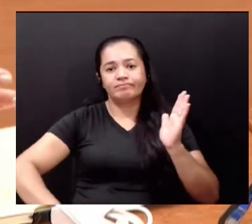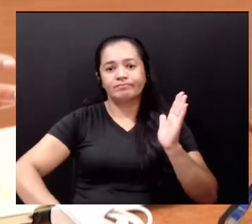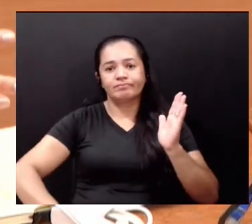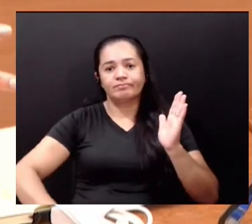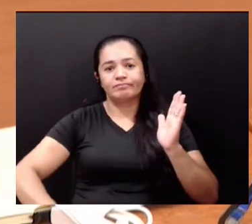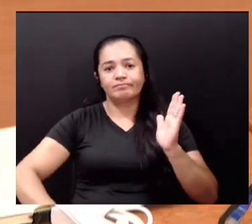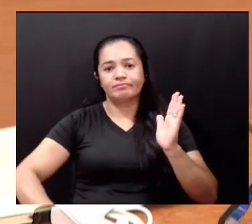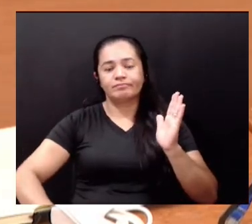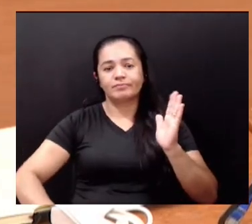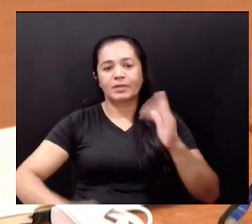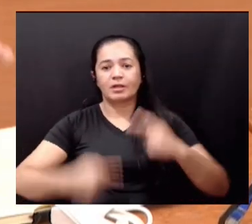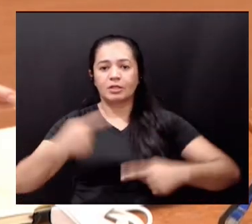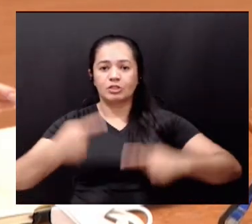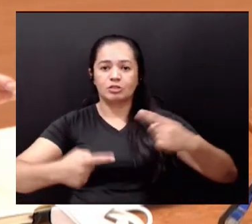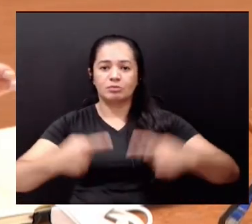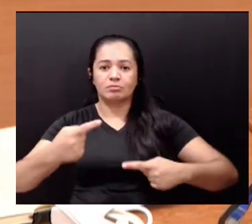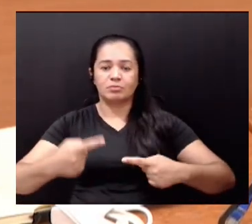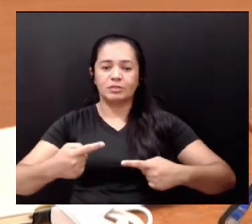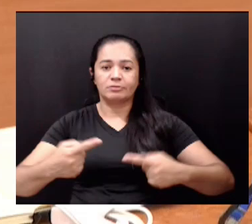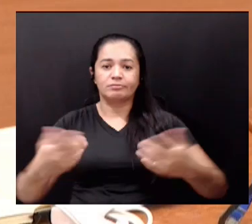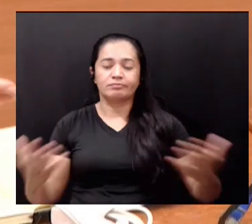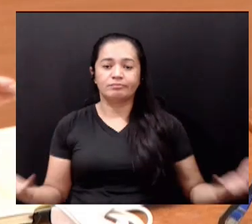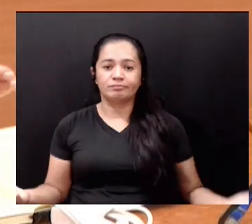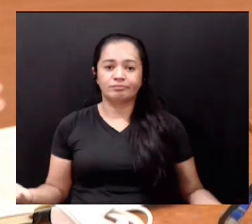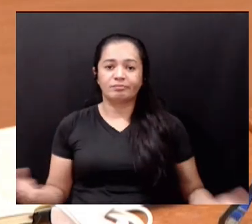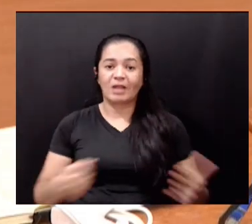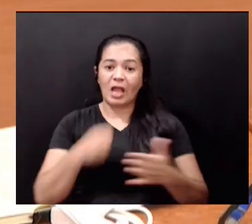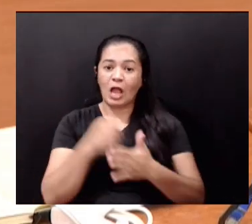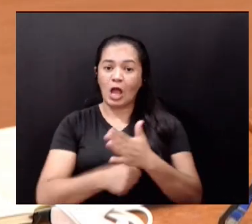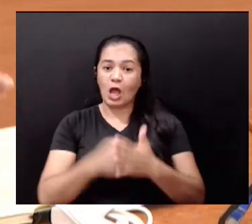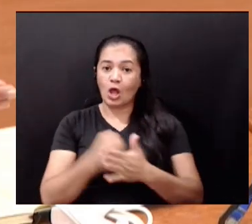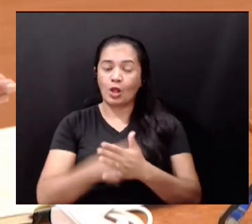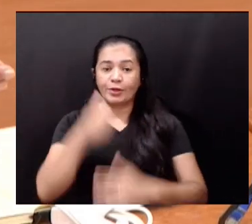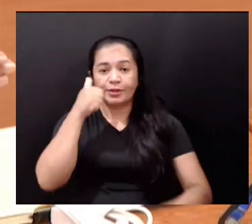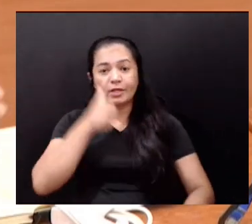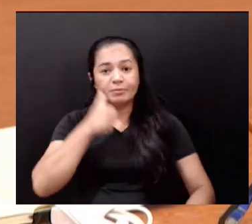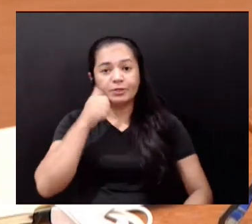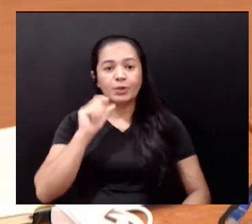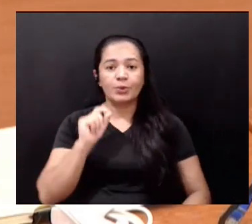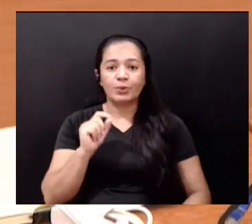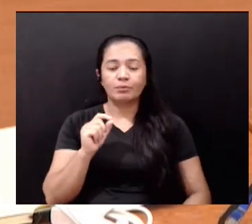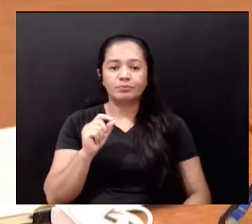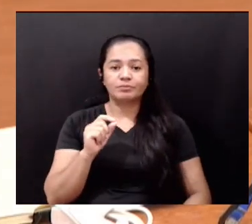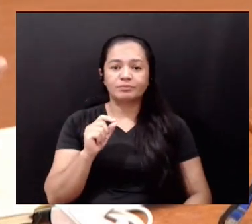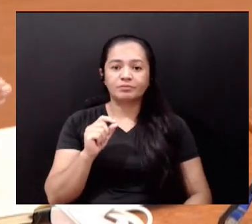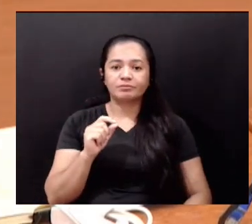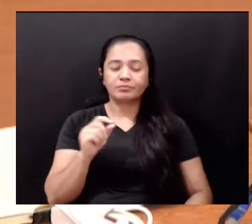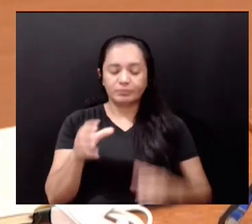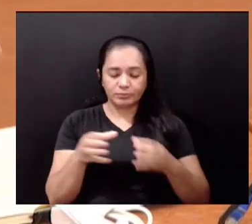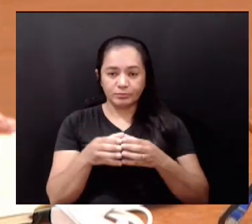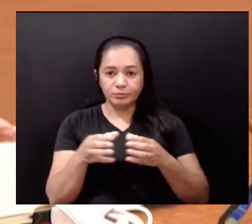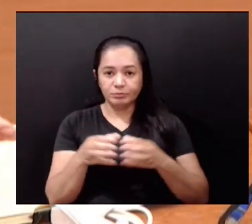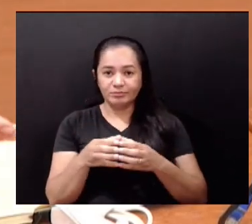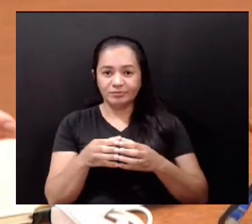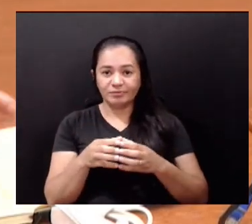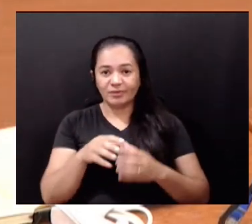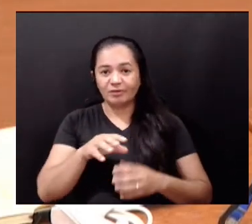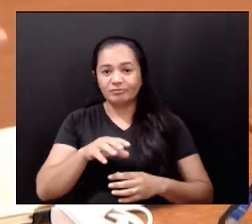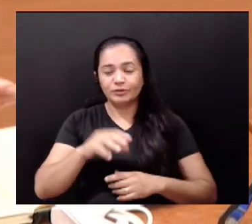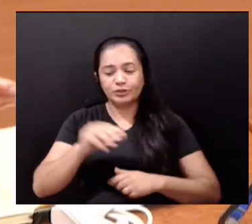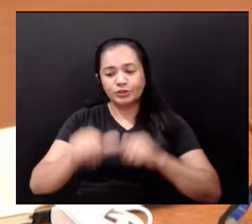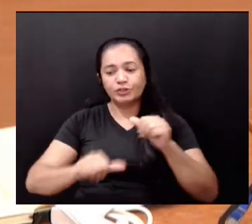políticas neoliberais, a luta das mulheres ela é, sobretudo, uma luta coletiva de transformação dessa